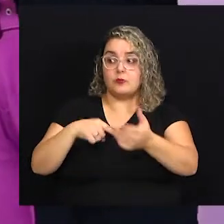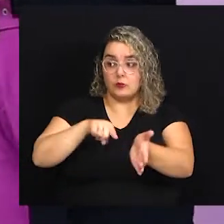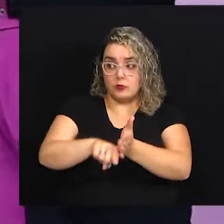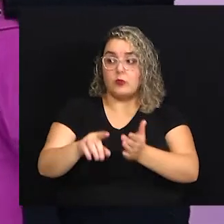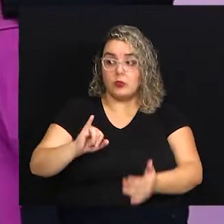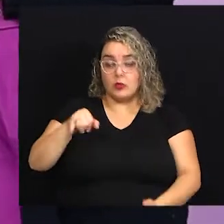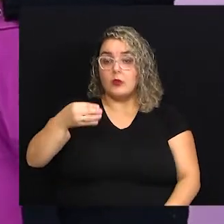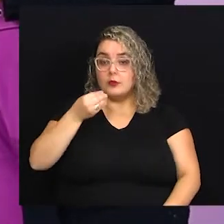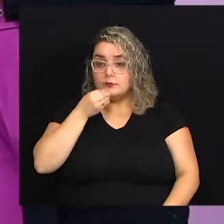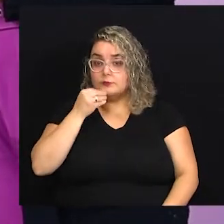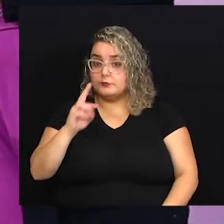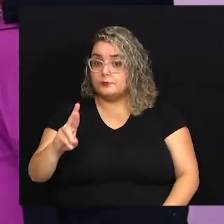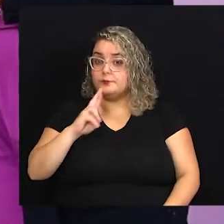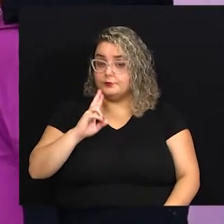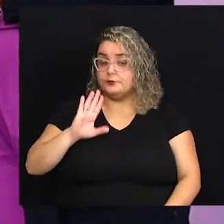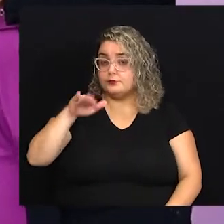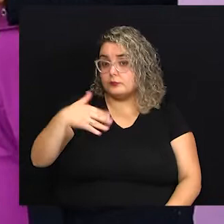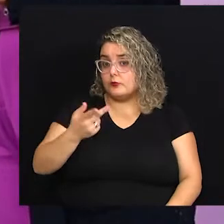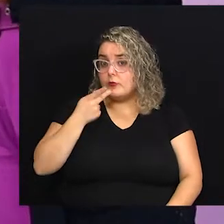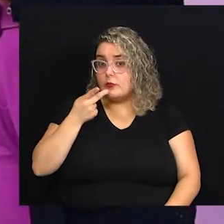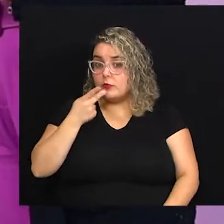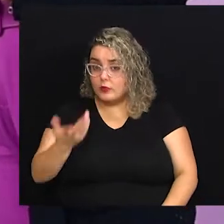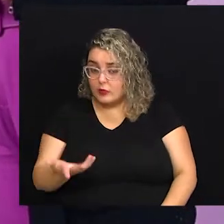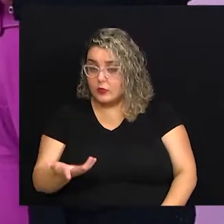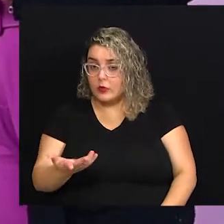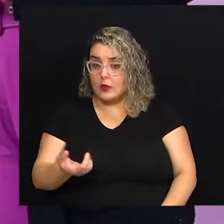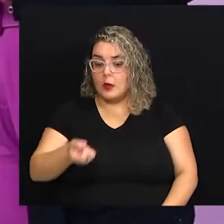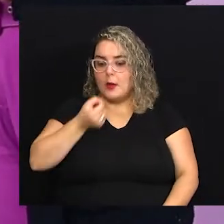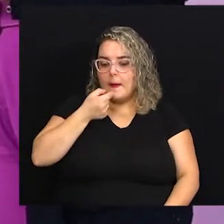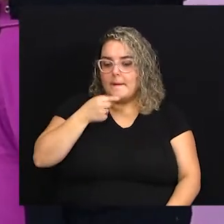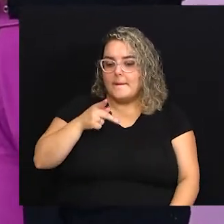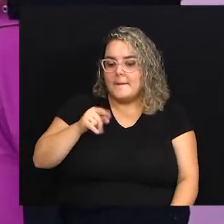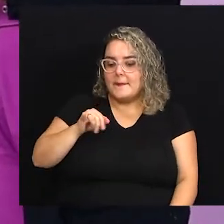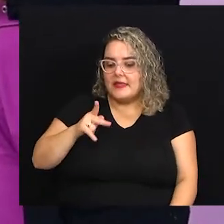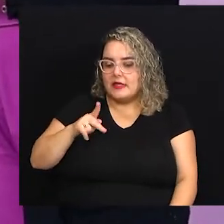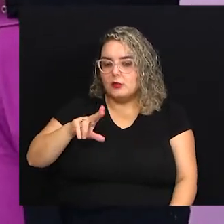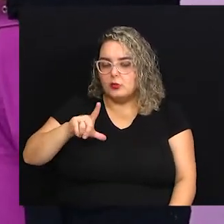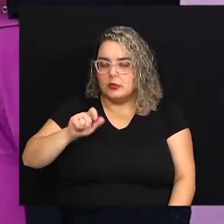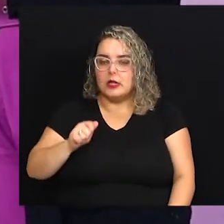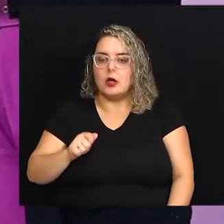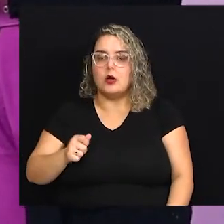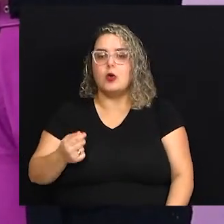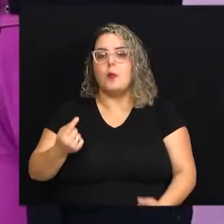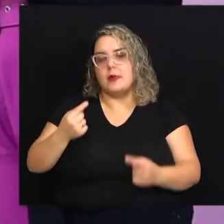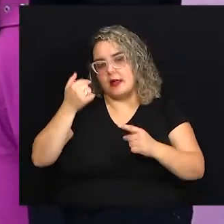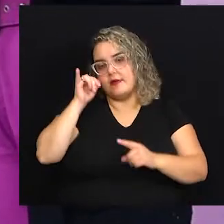minha próxima pergunta, eu vou até pegar esse gancho. Então, quando a gente fala de pílula,